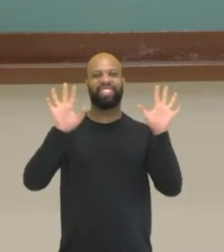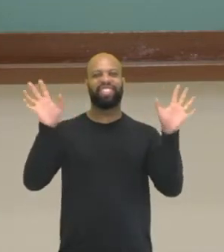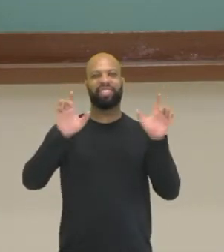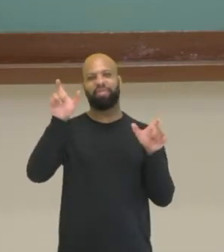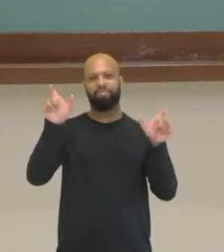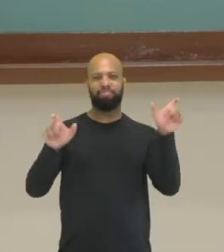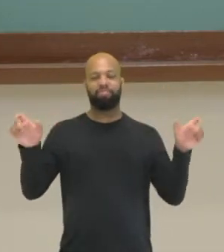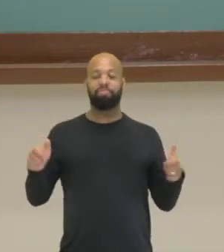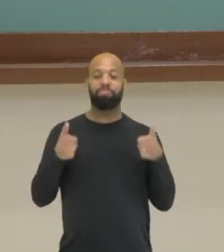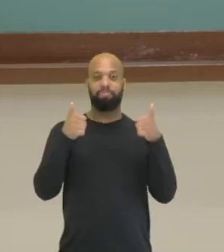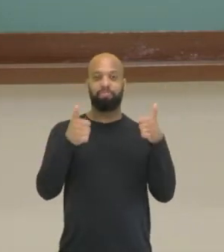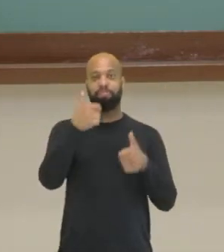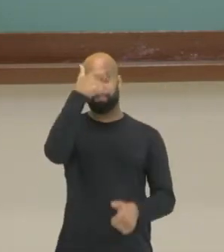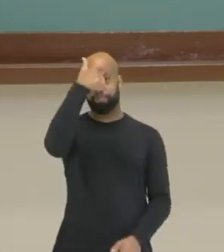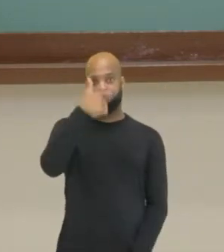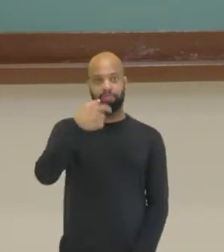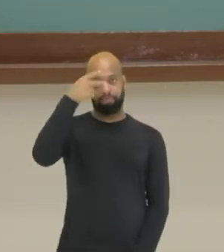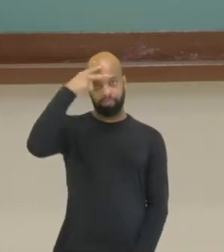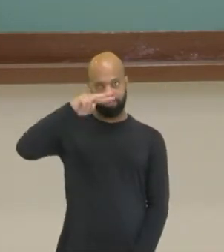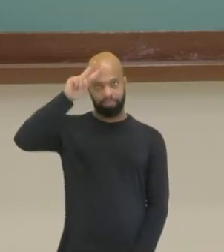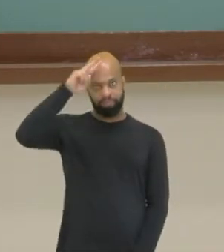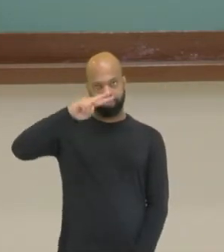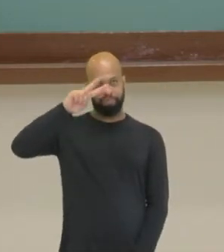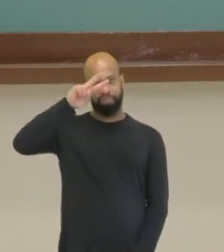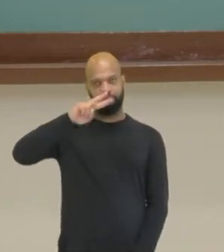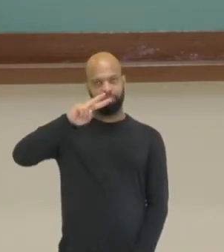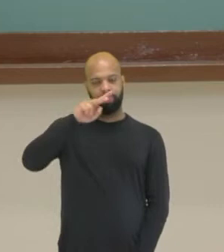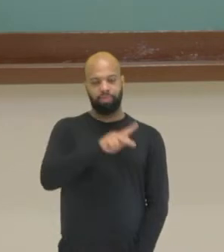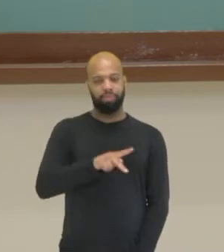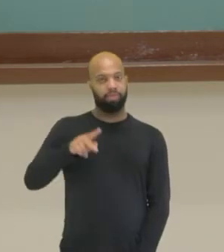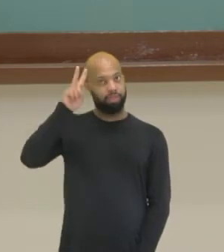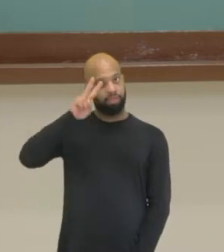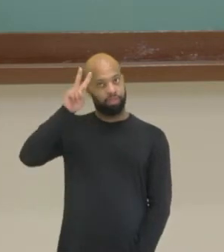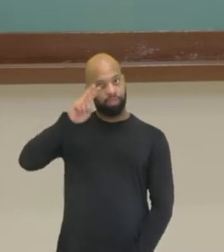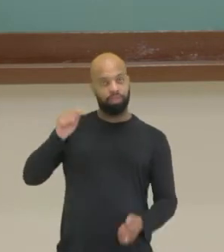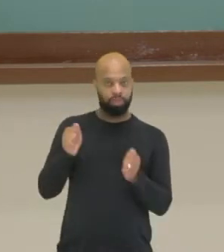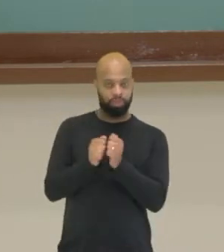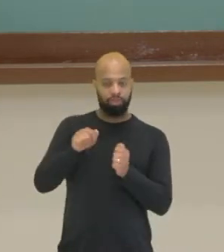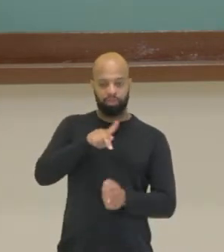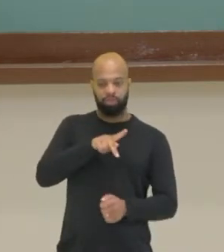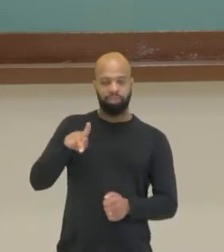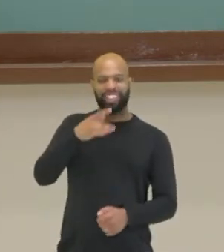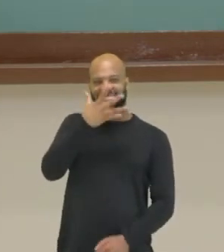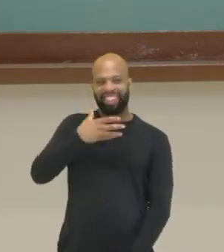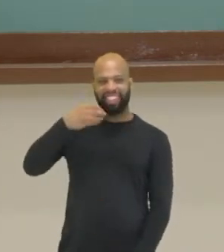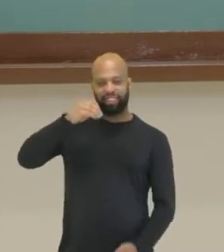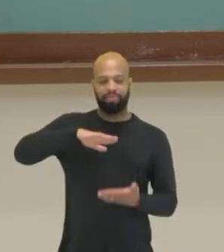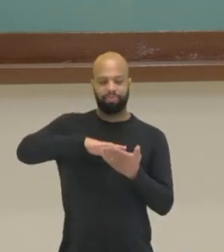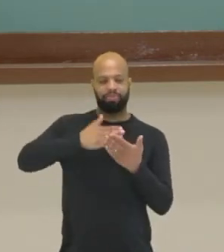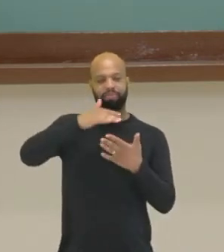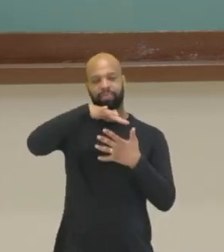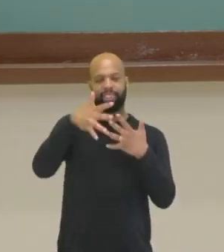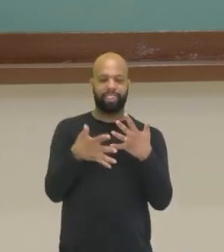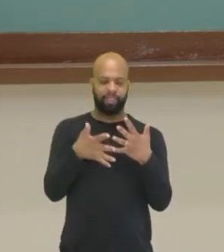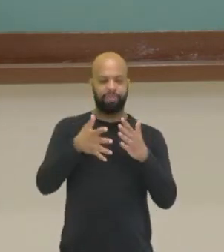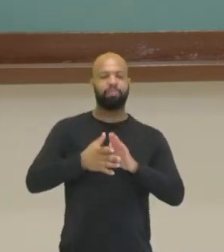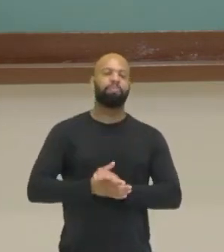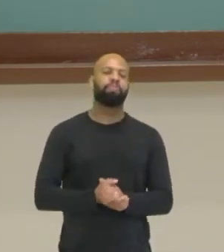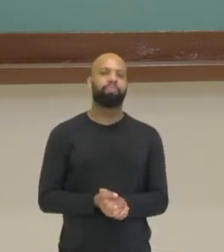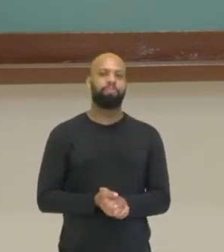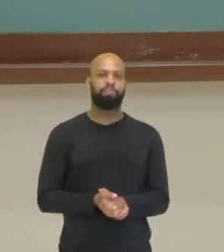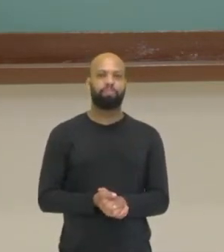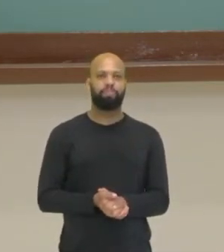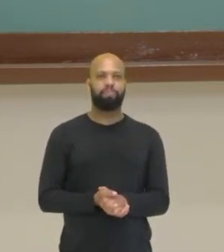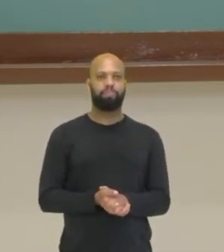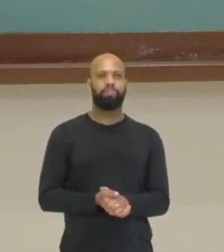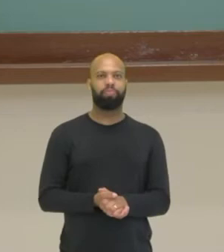Fala galerinha, tudo bem? Sou o professor Roberto Falcione, professor de História, junto conosco, o professor Natan, fazendo a interpretação de Libras desta